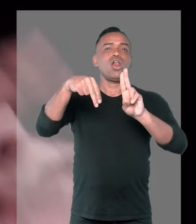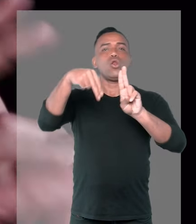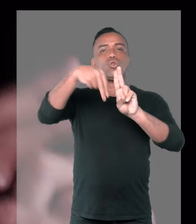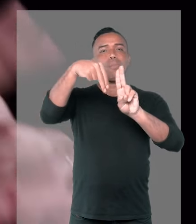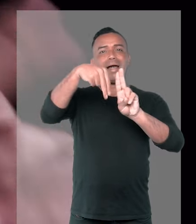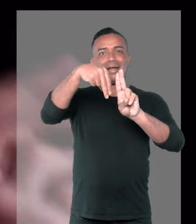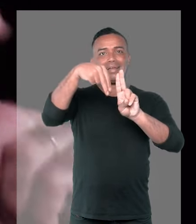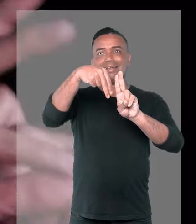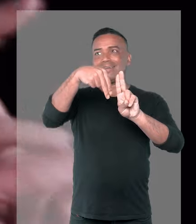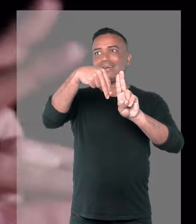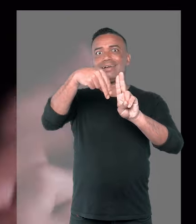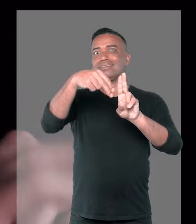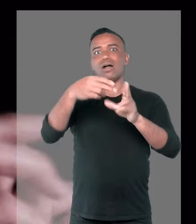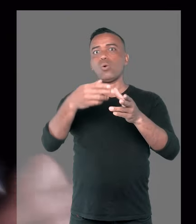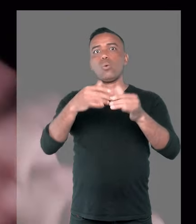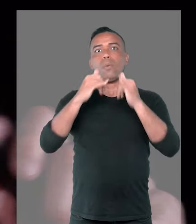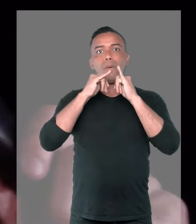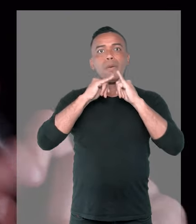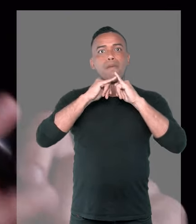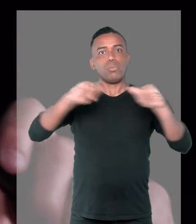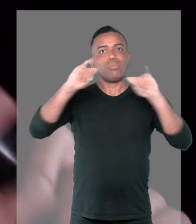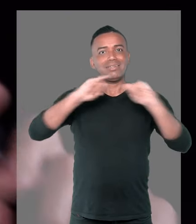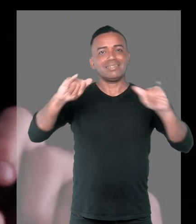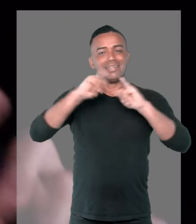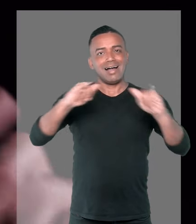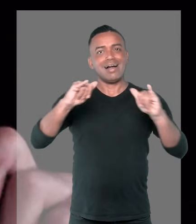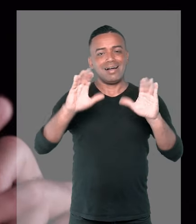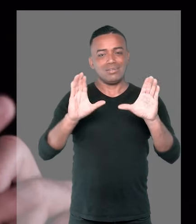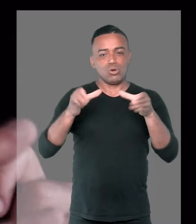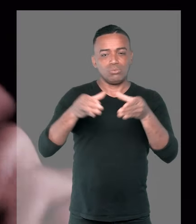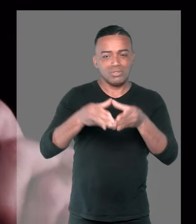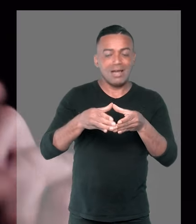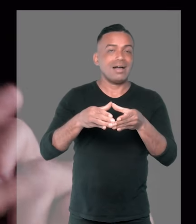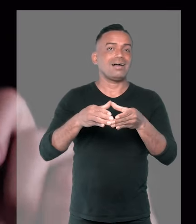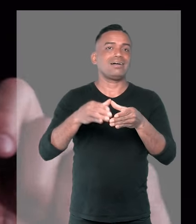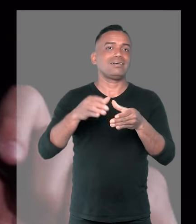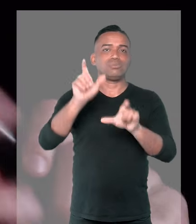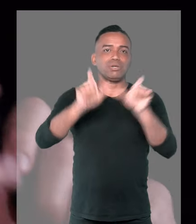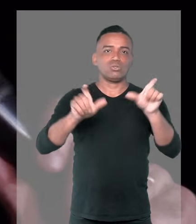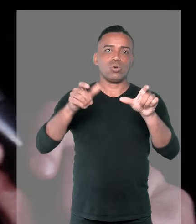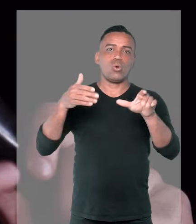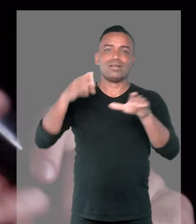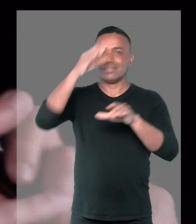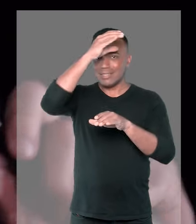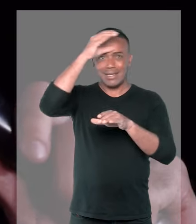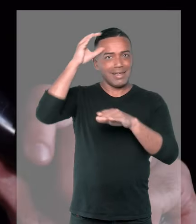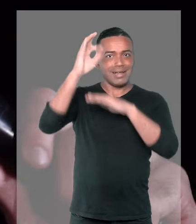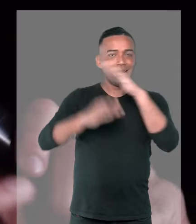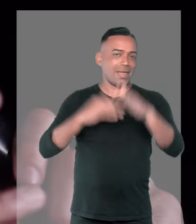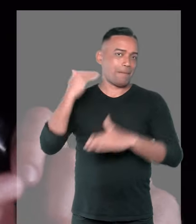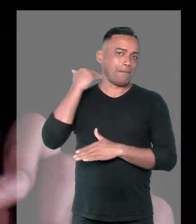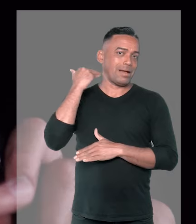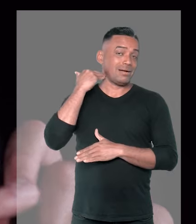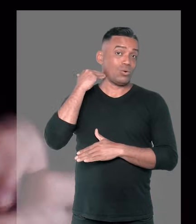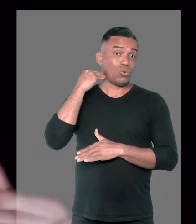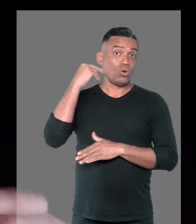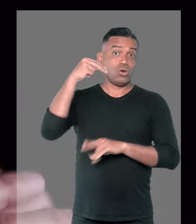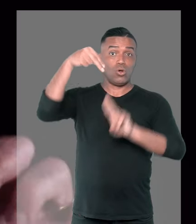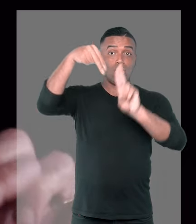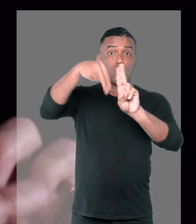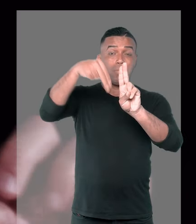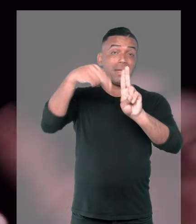eles nunca terem feito publicidade enquanto estavam montando a comunidade de usuários do banco e ele ter chegado ao que ele chegou hoje que é o banco mais valioso do